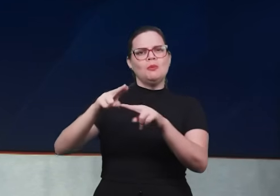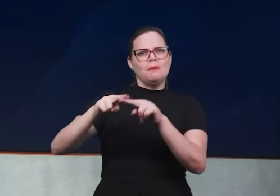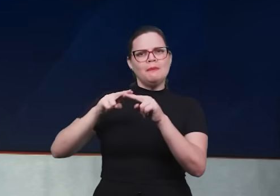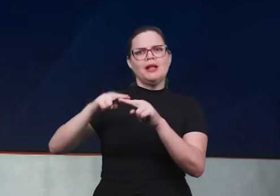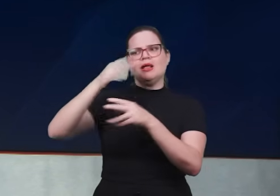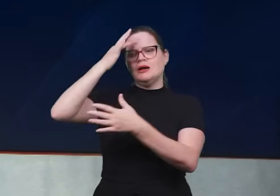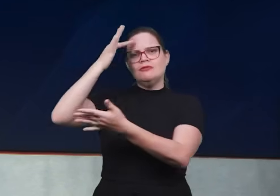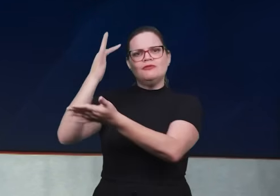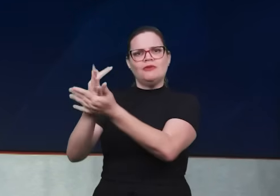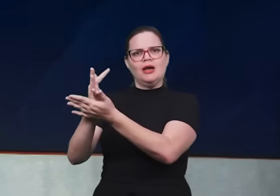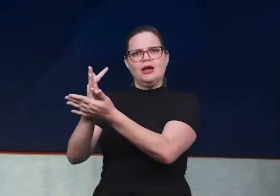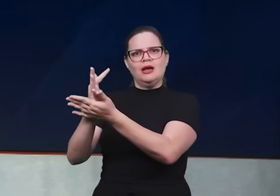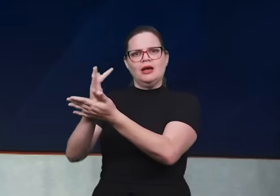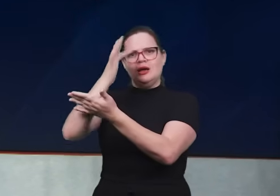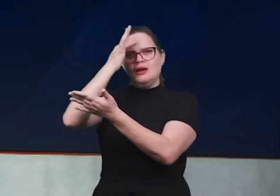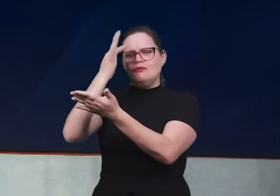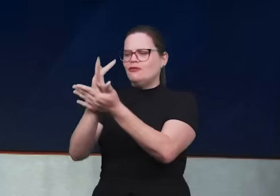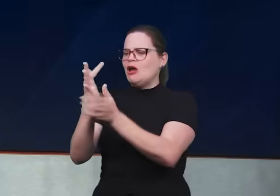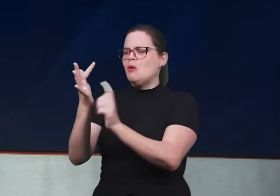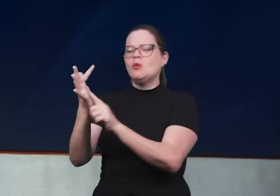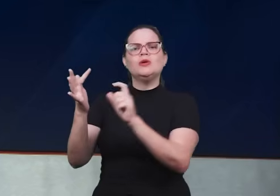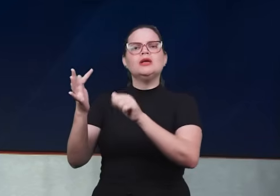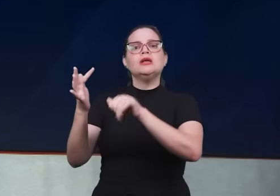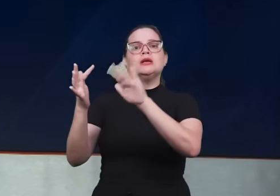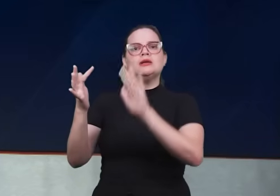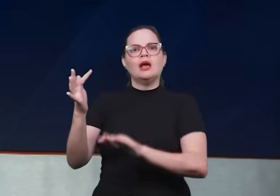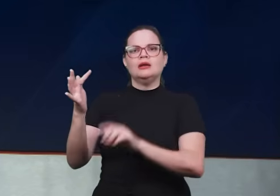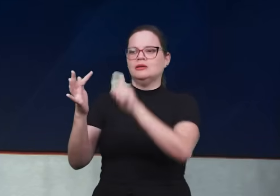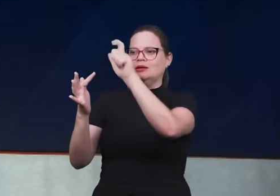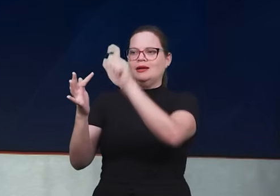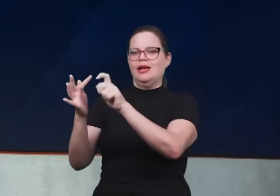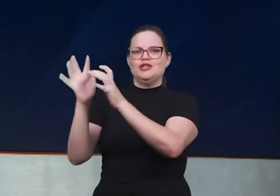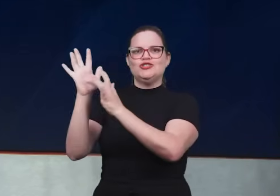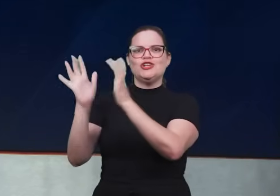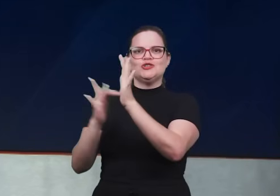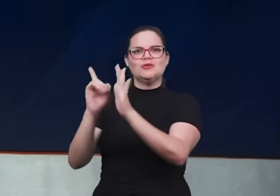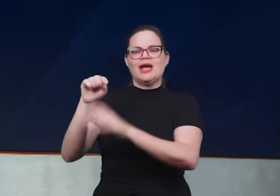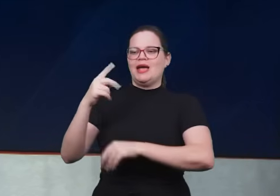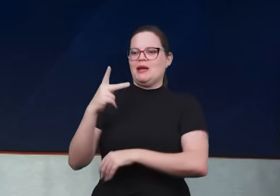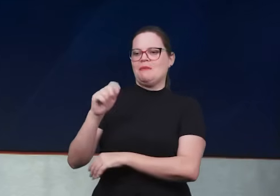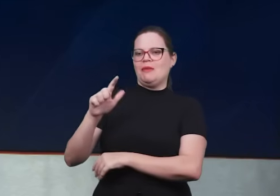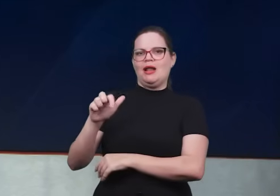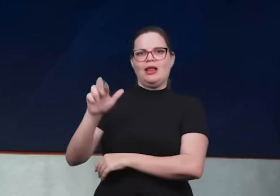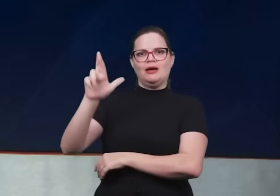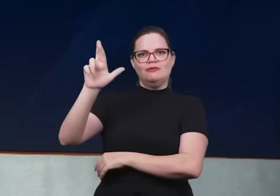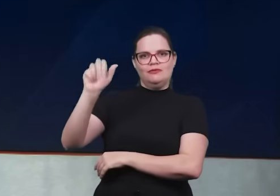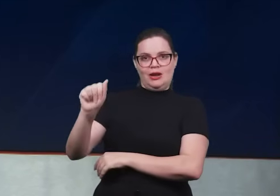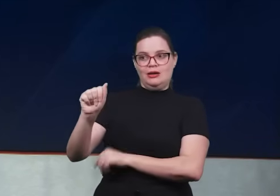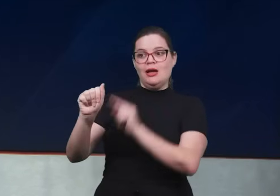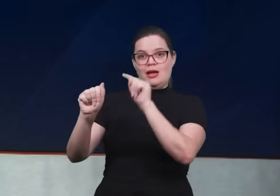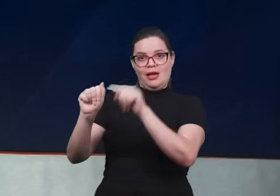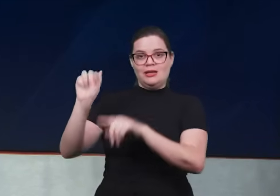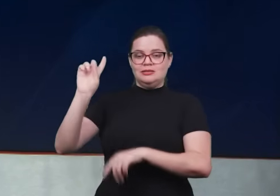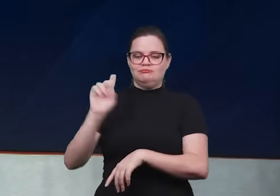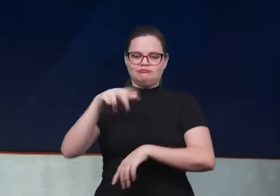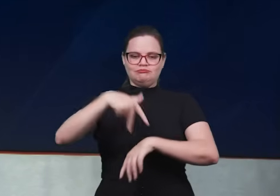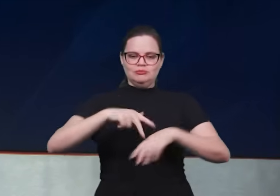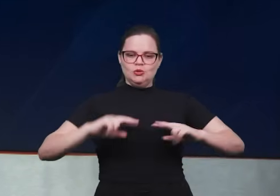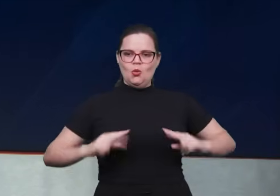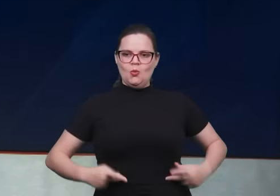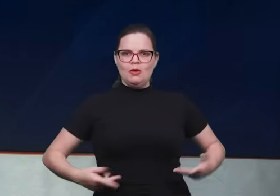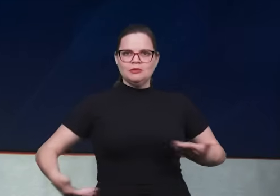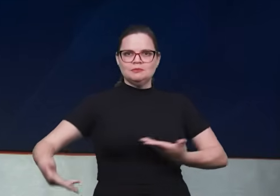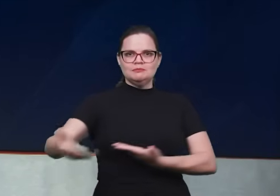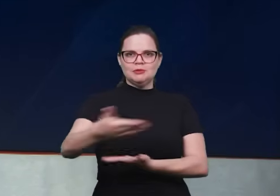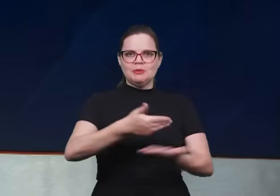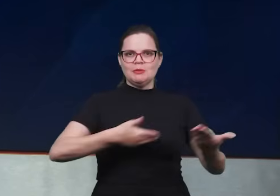a palavra de Deus, e foi o Verbo que se fez carne, se fez homem e habitou entre nós. Essa é a razão